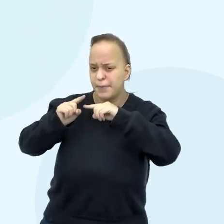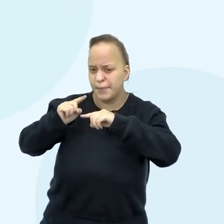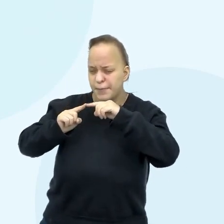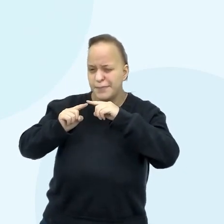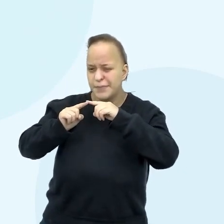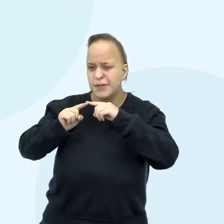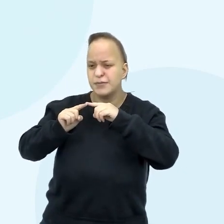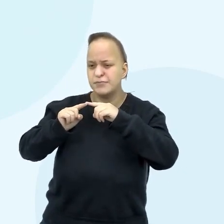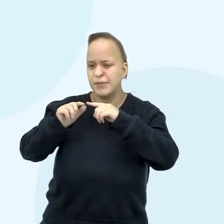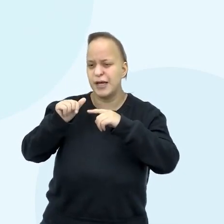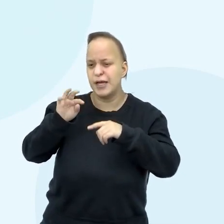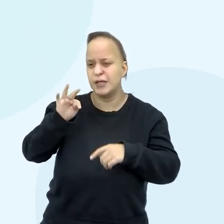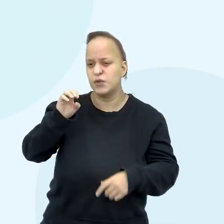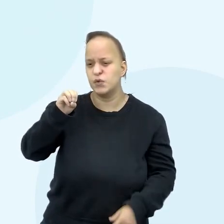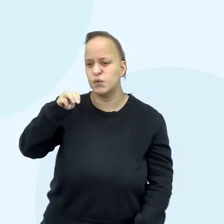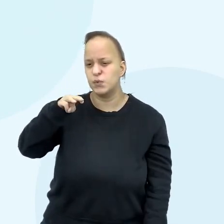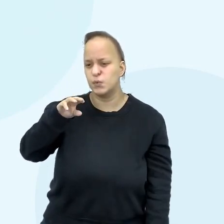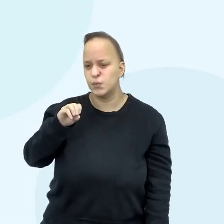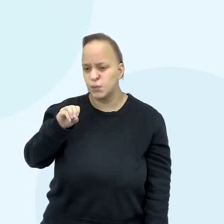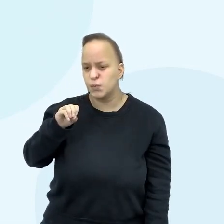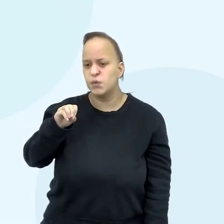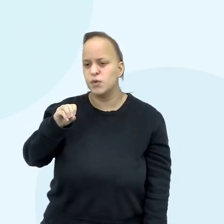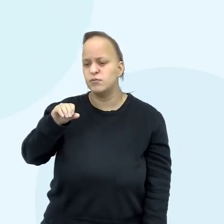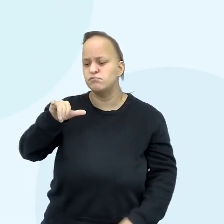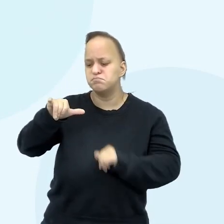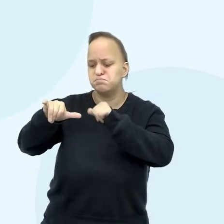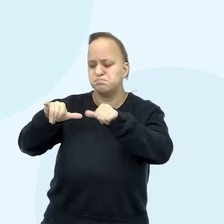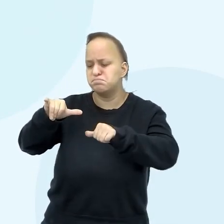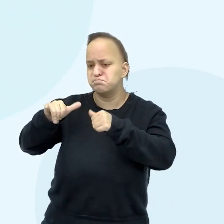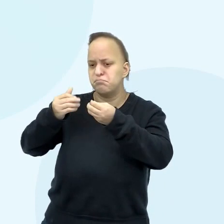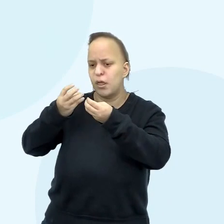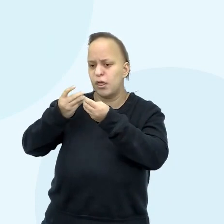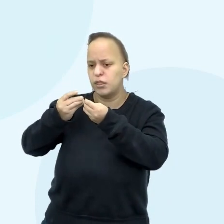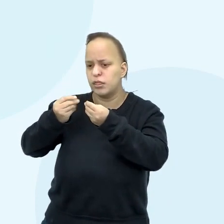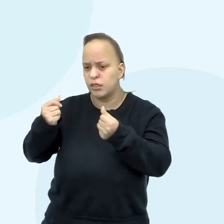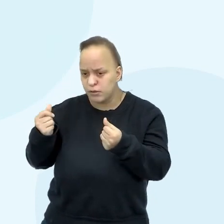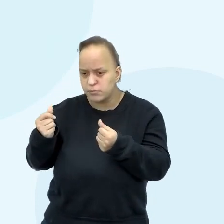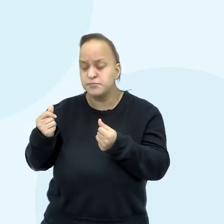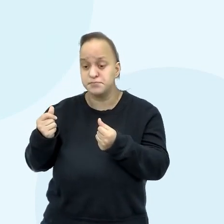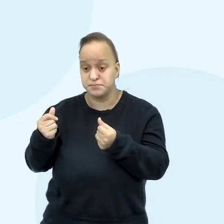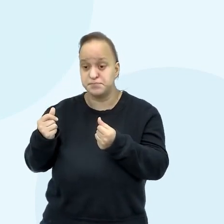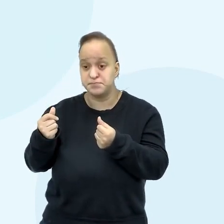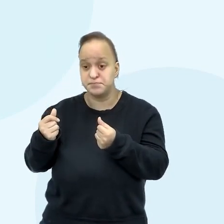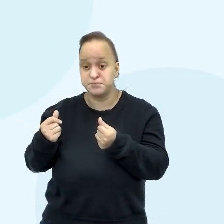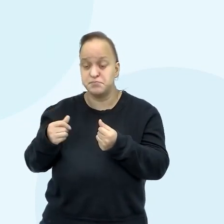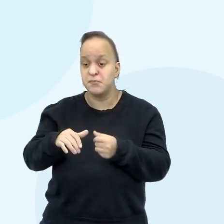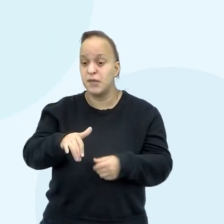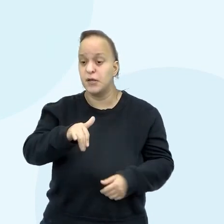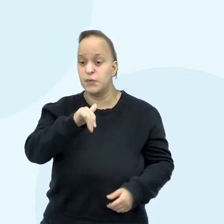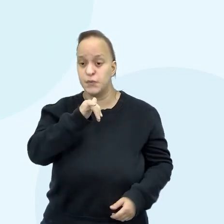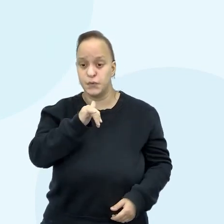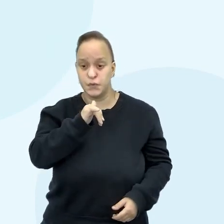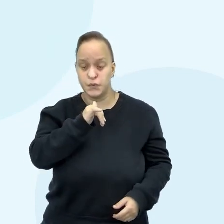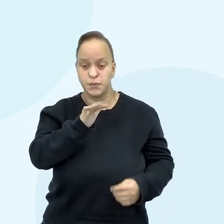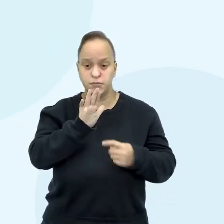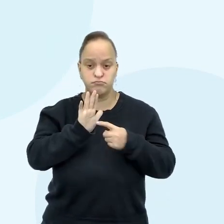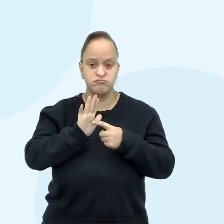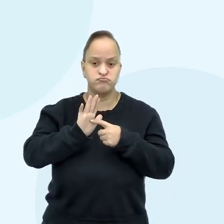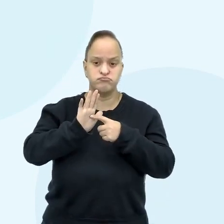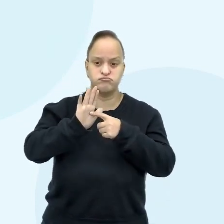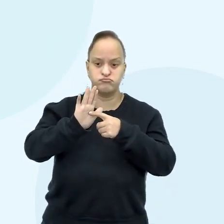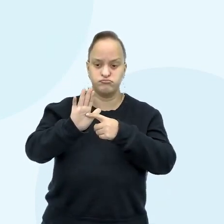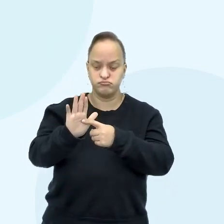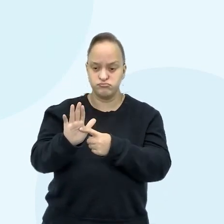átomo do elemento radioativo ele decaia, né? Aí nós trouxemos um exemplinho, né? Eu vou falar aqui de um